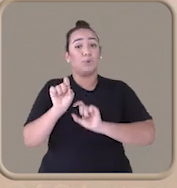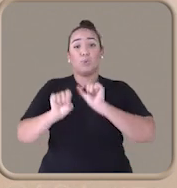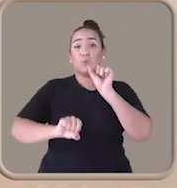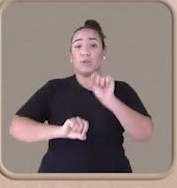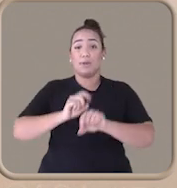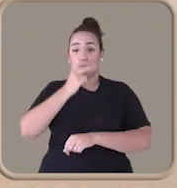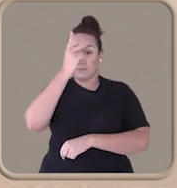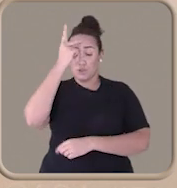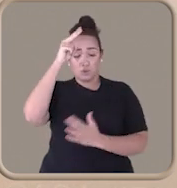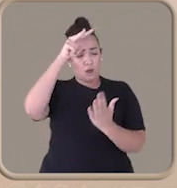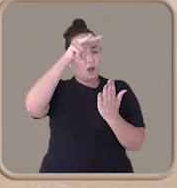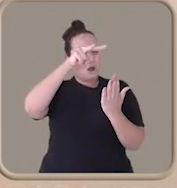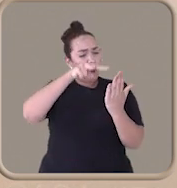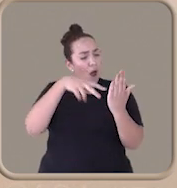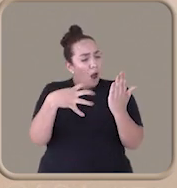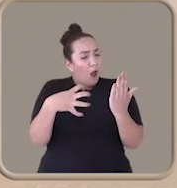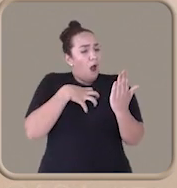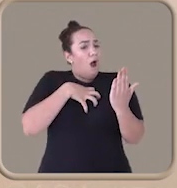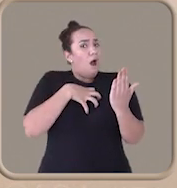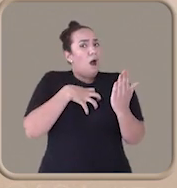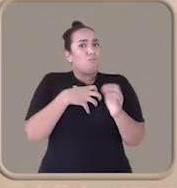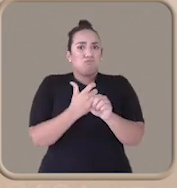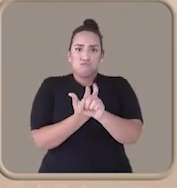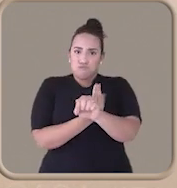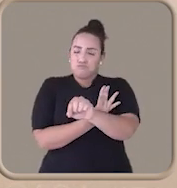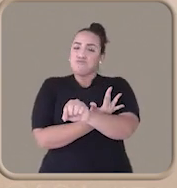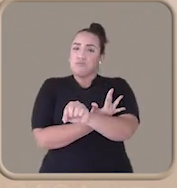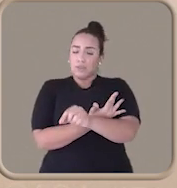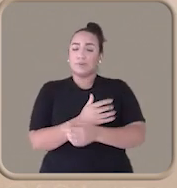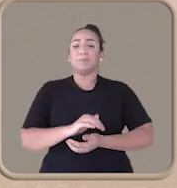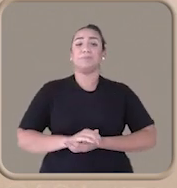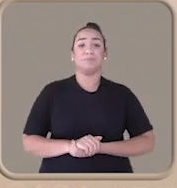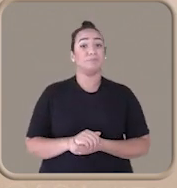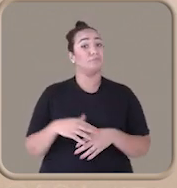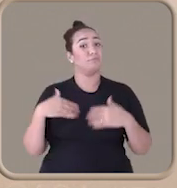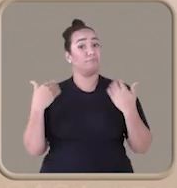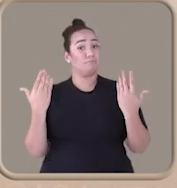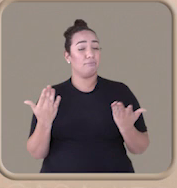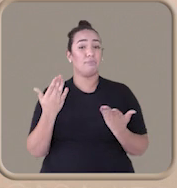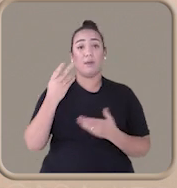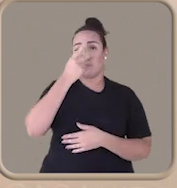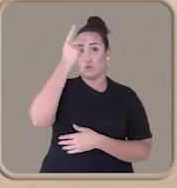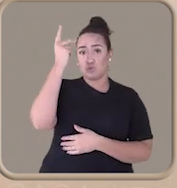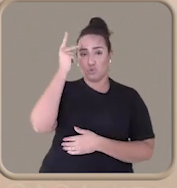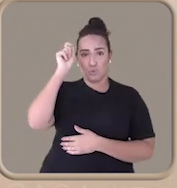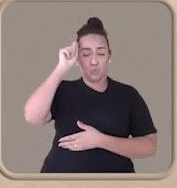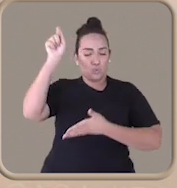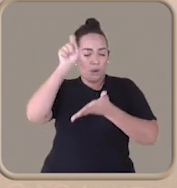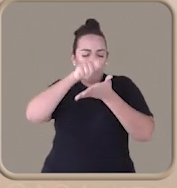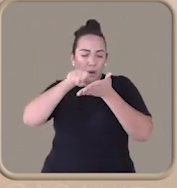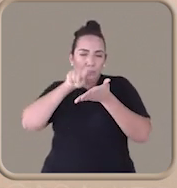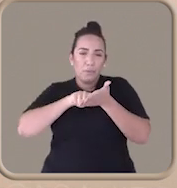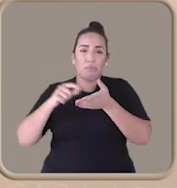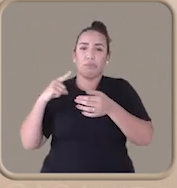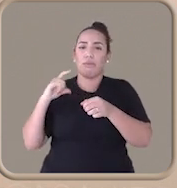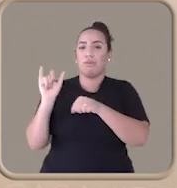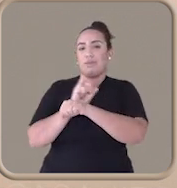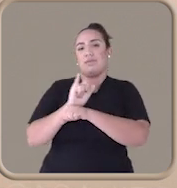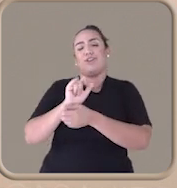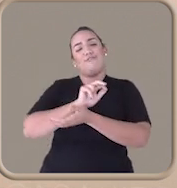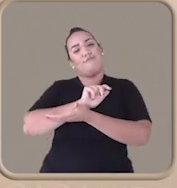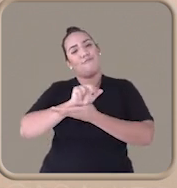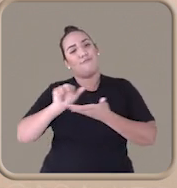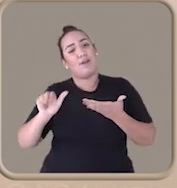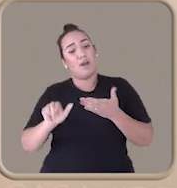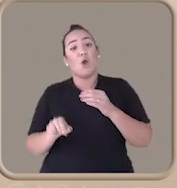causar uma emoção ou sensação em quem está lendo. Para isso, quem escreve um poema usa de várias ferramentas.